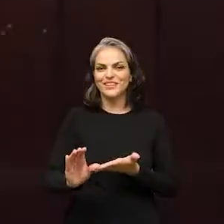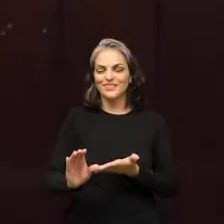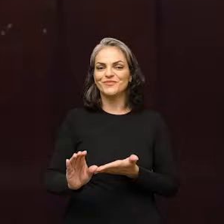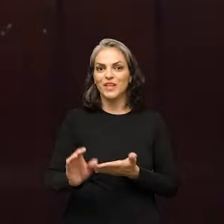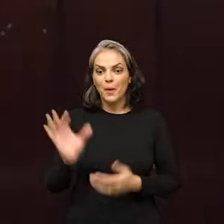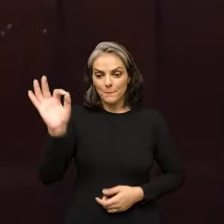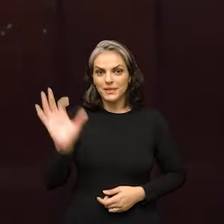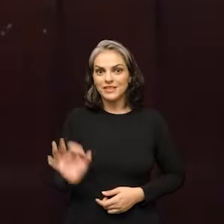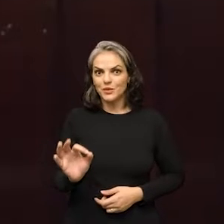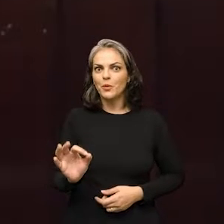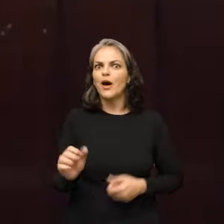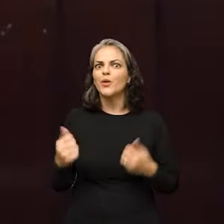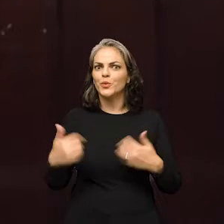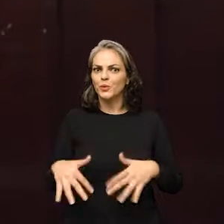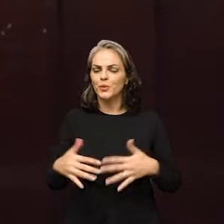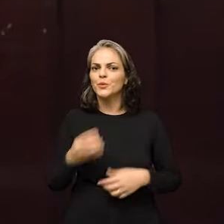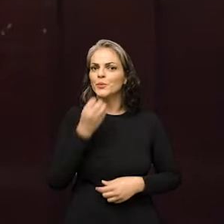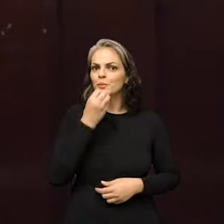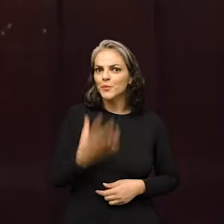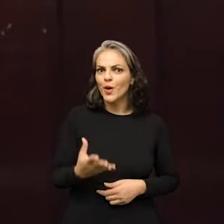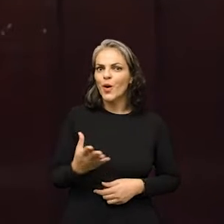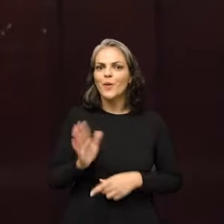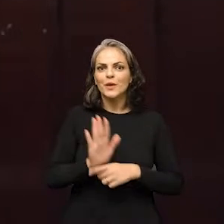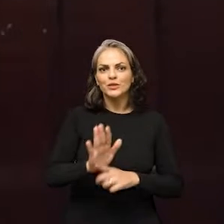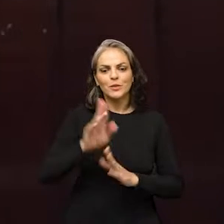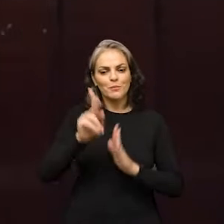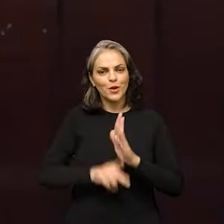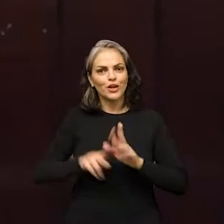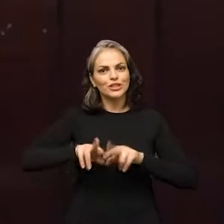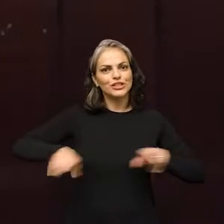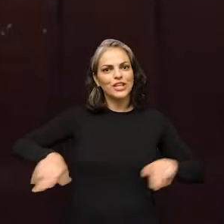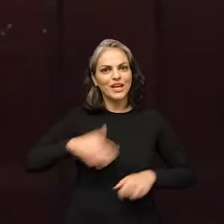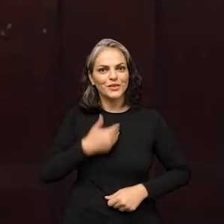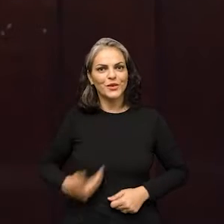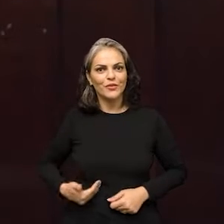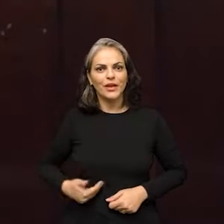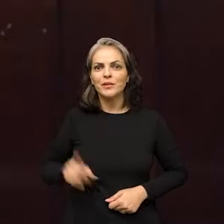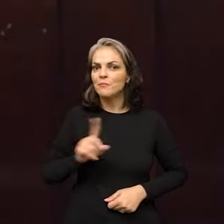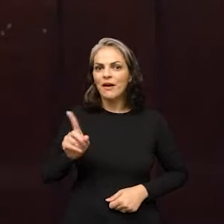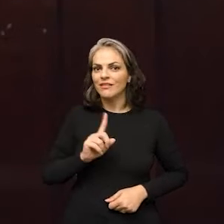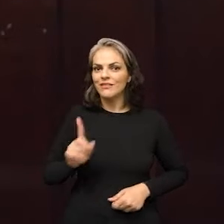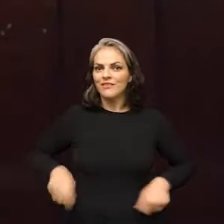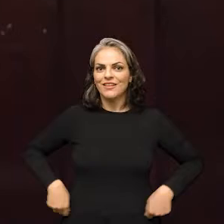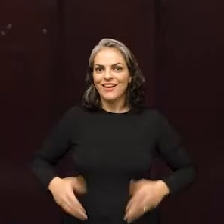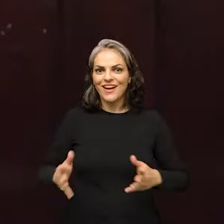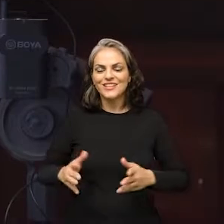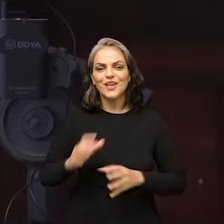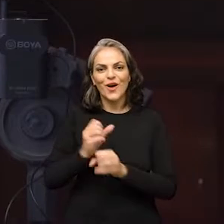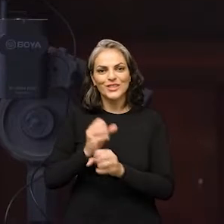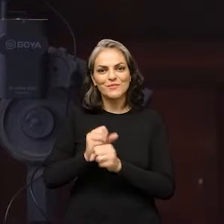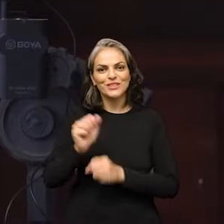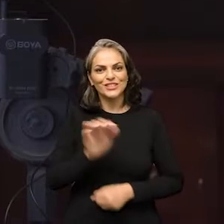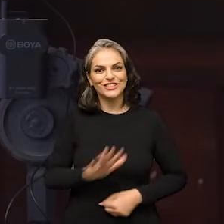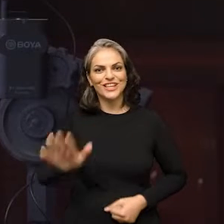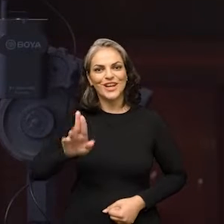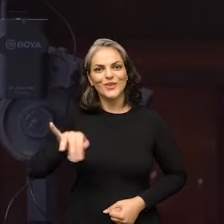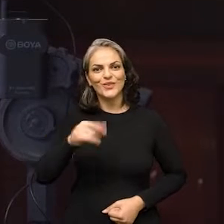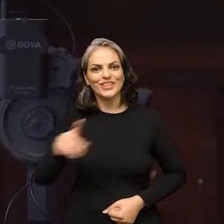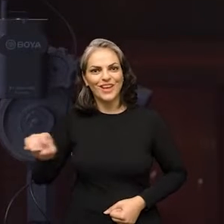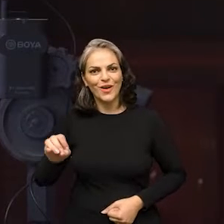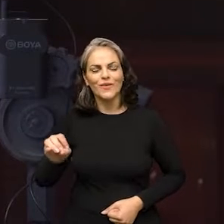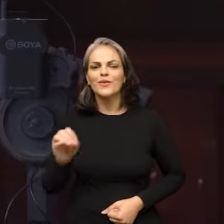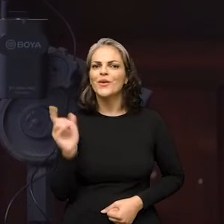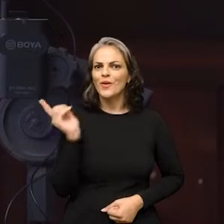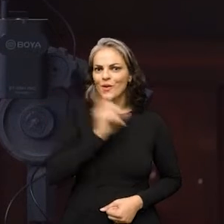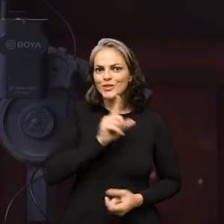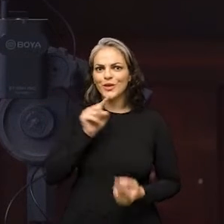significativo o volume de recursos que a gente trouxe para as políticas públicas sem gastar um real no orçamento geral da União. Para a gente atingir os objetivos de uma forma